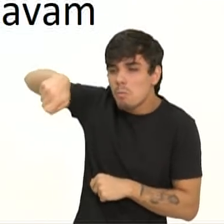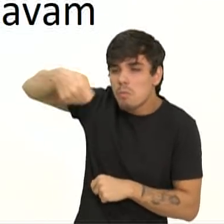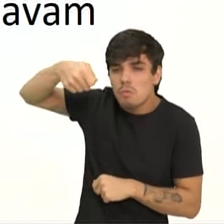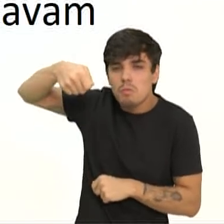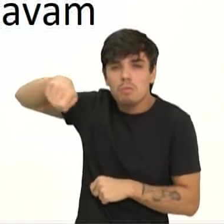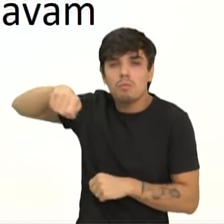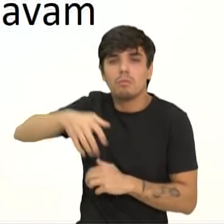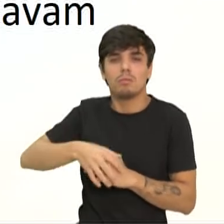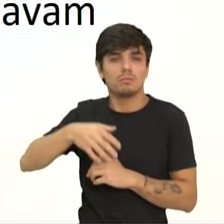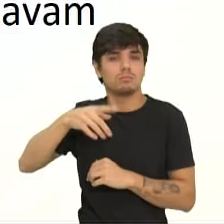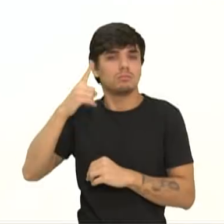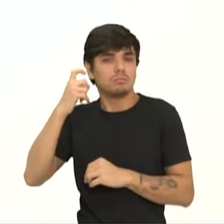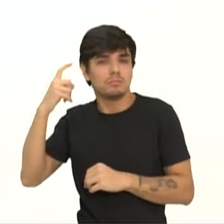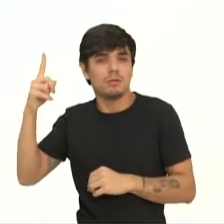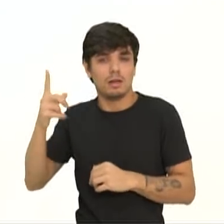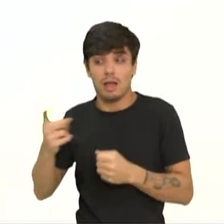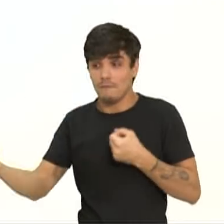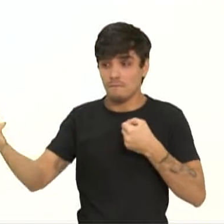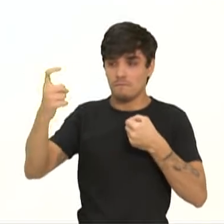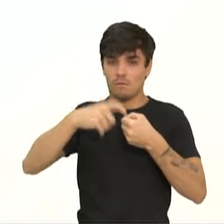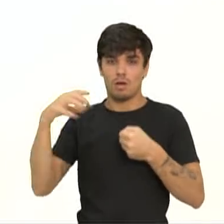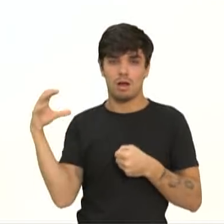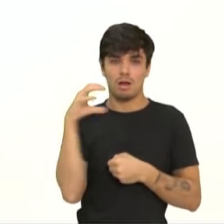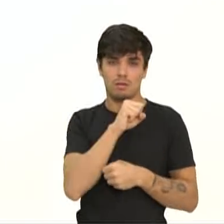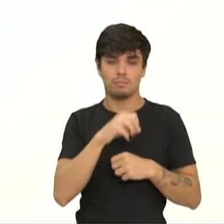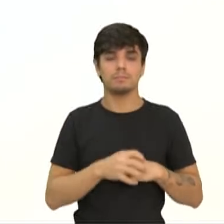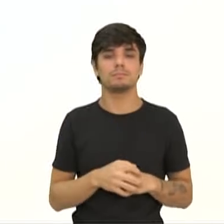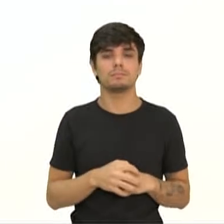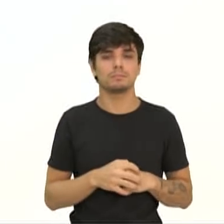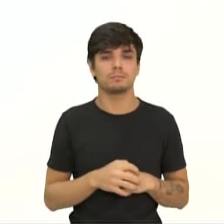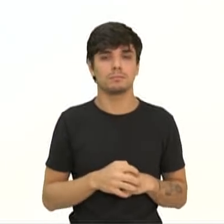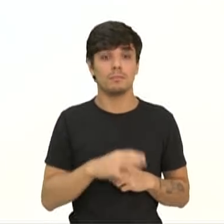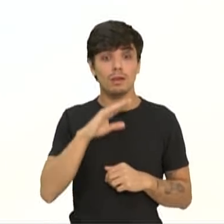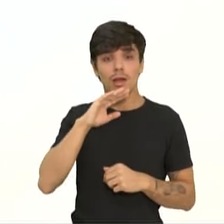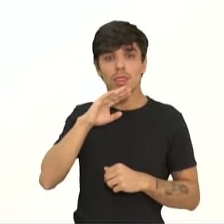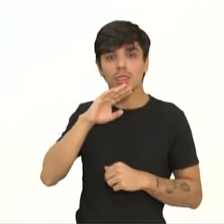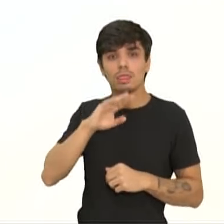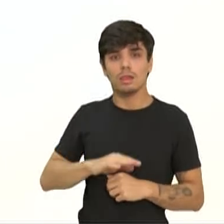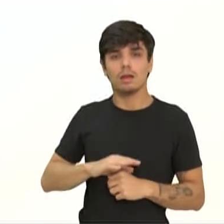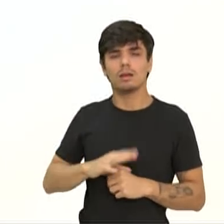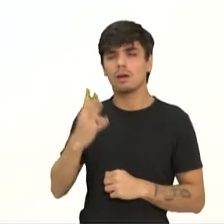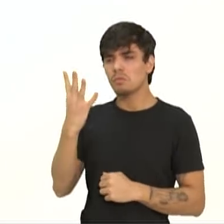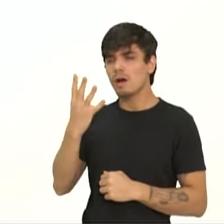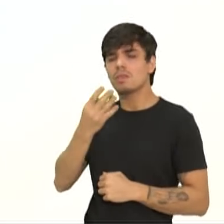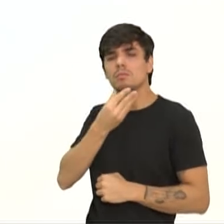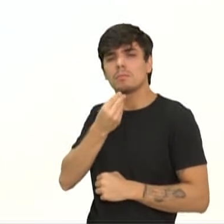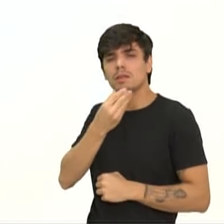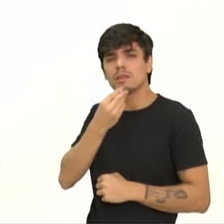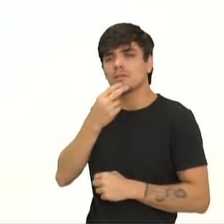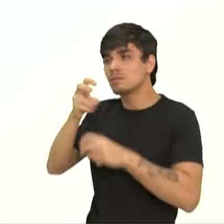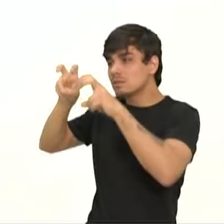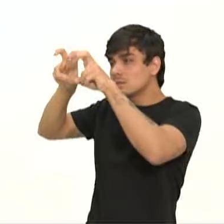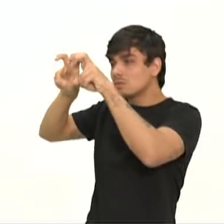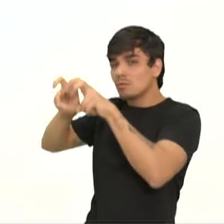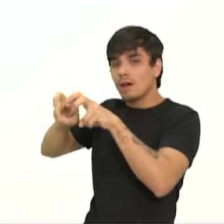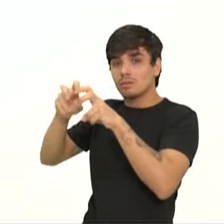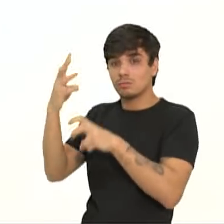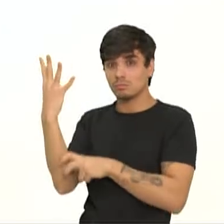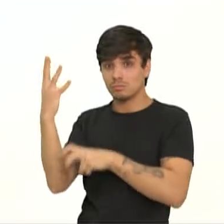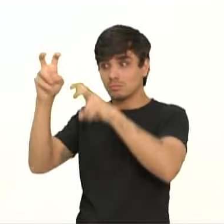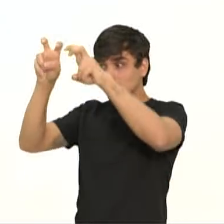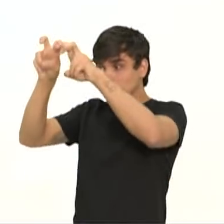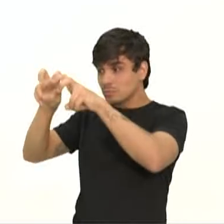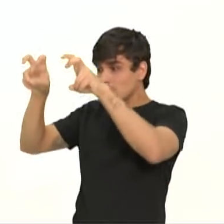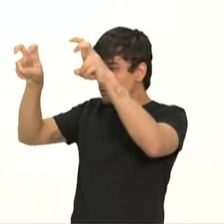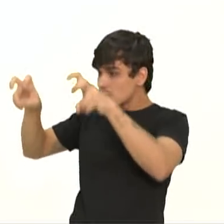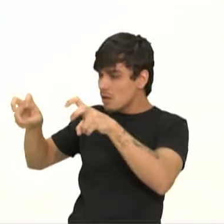voltar depressa. Uma tarde, os 4 meninos ficaram no alto do morro, olhando a Ilha